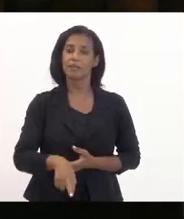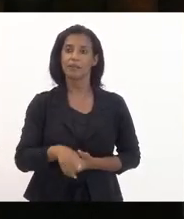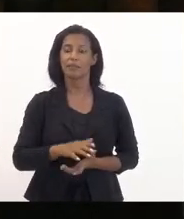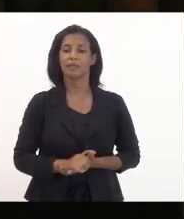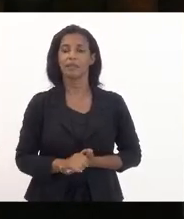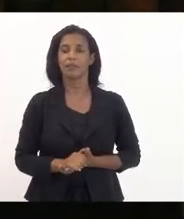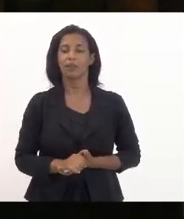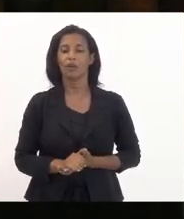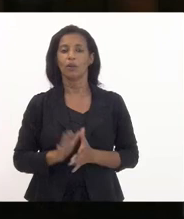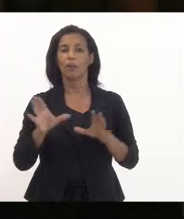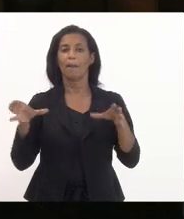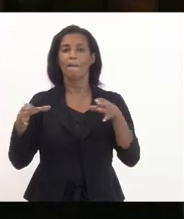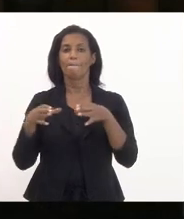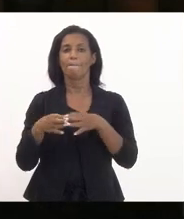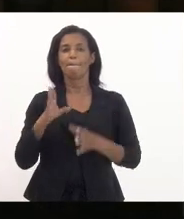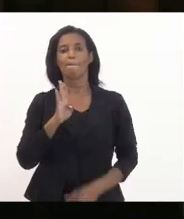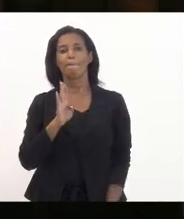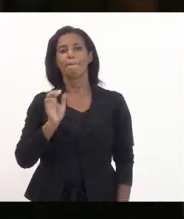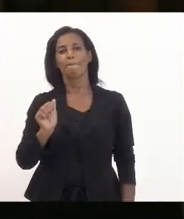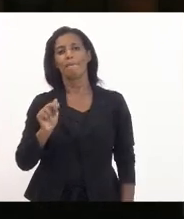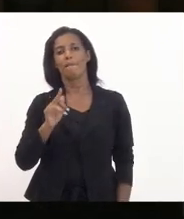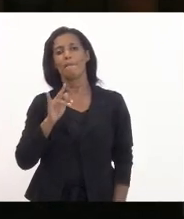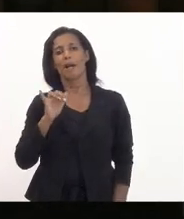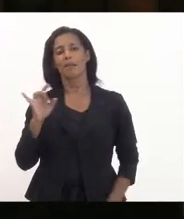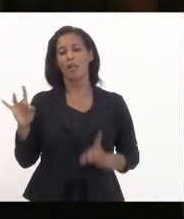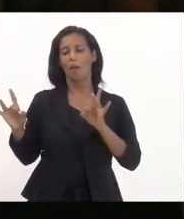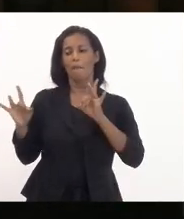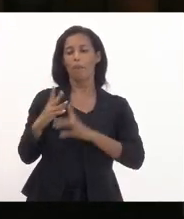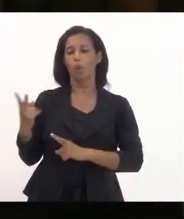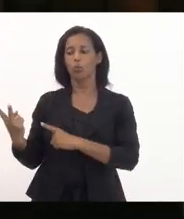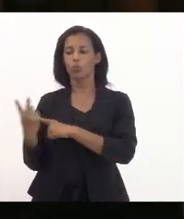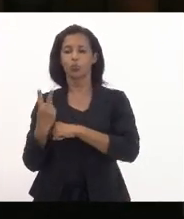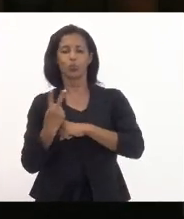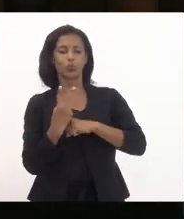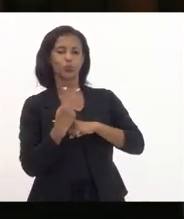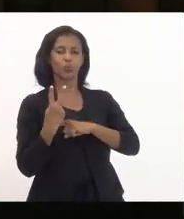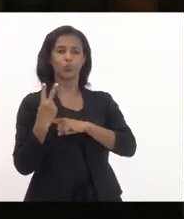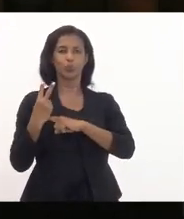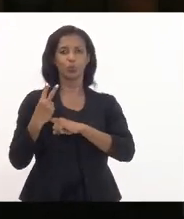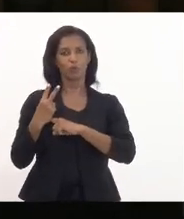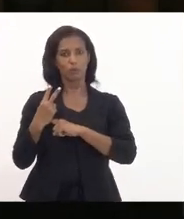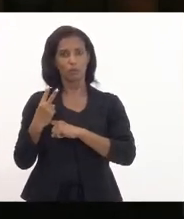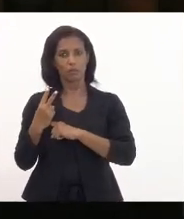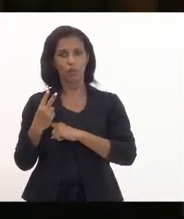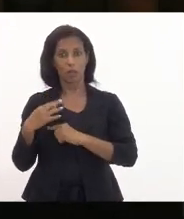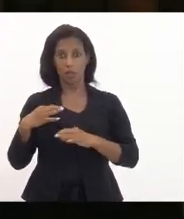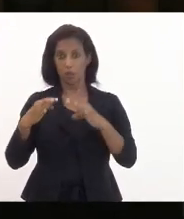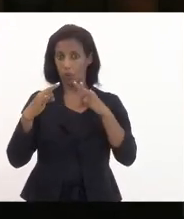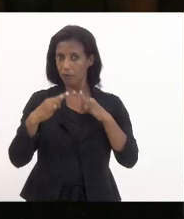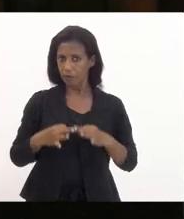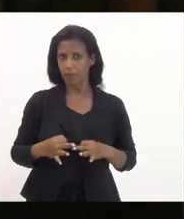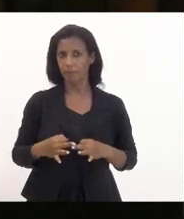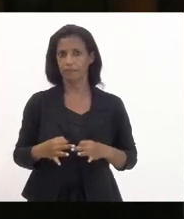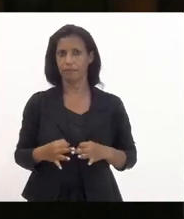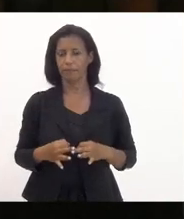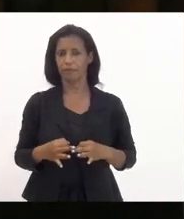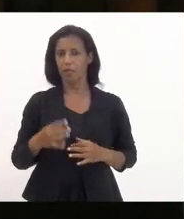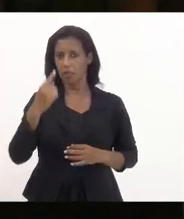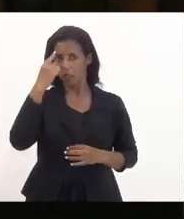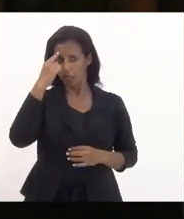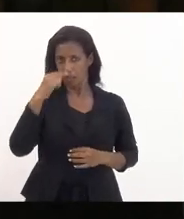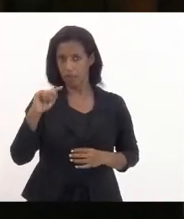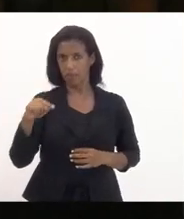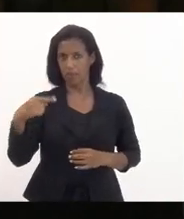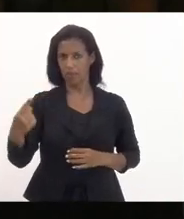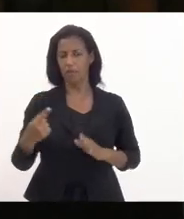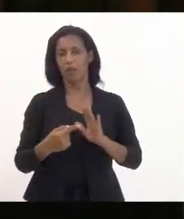do batalhão que esse indivíduo tem à sua disposição e afirmo categoricamente, de forma clandestina. Na semana que vem,